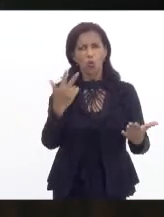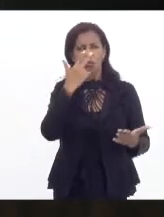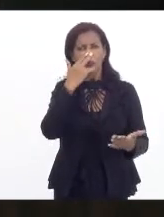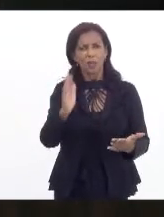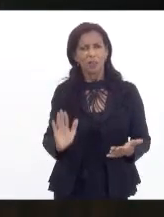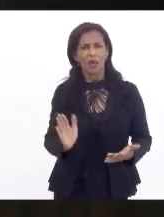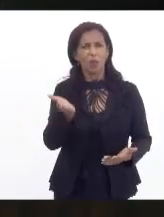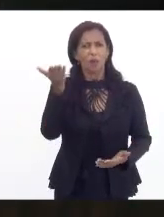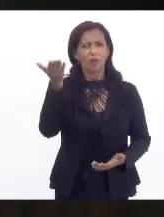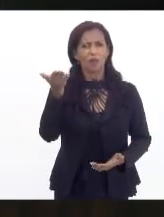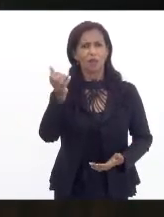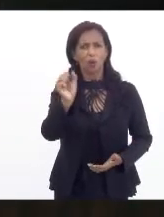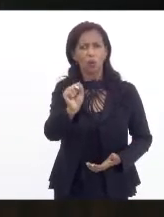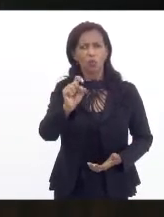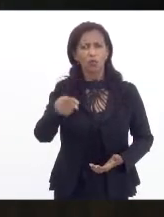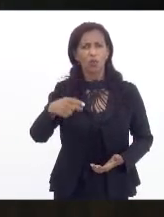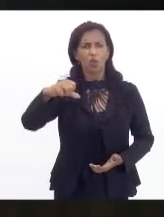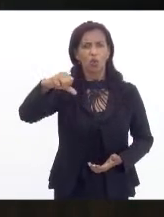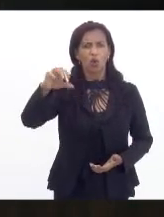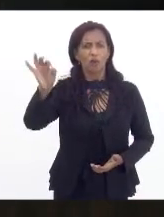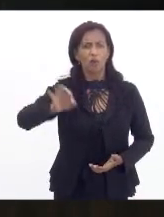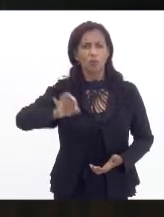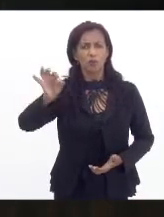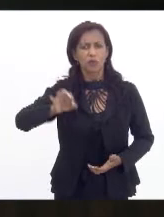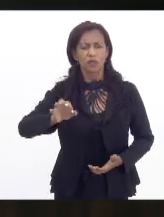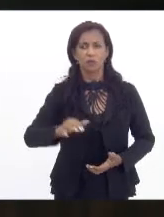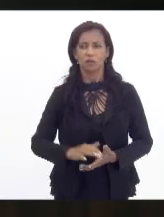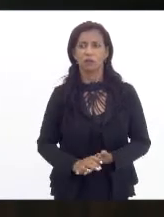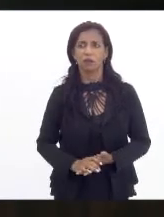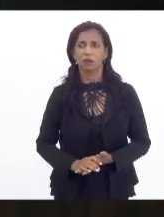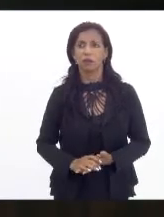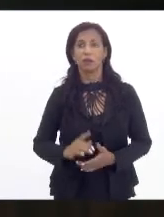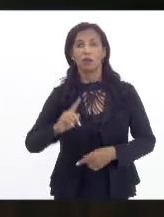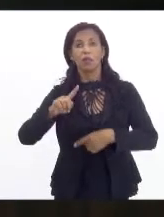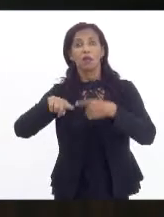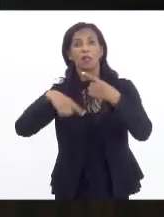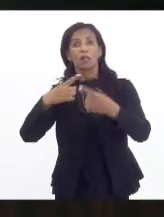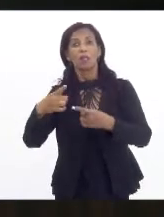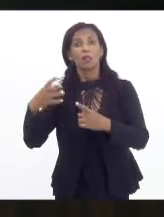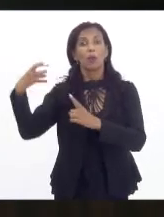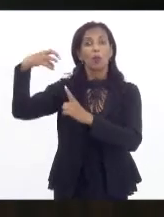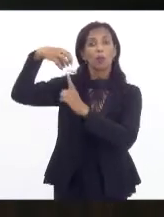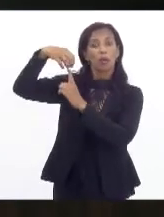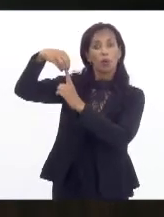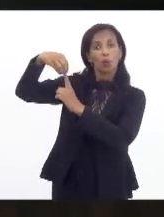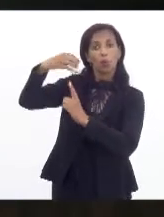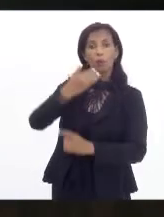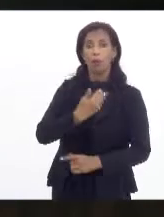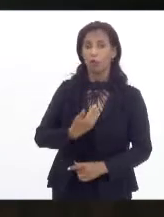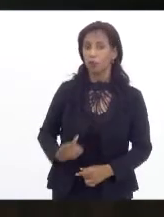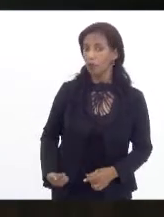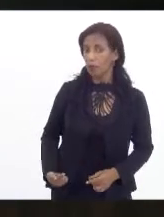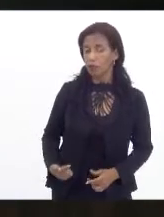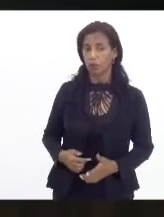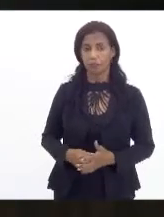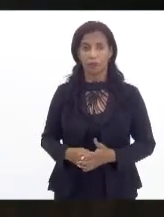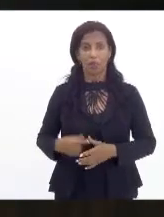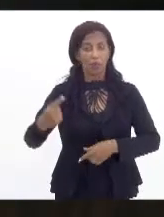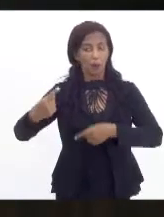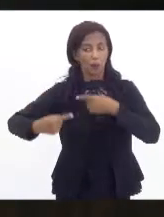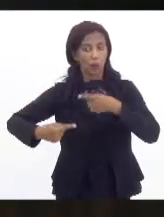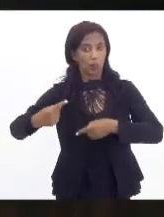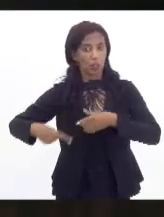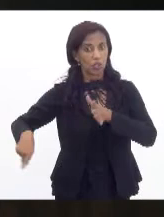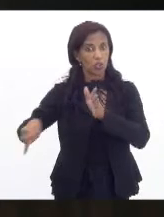8,9% no diesel. E depois quer imputar a culpa aos governadores. É a política da